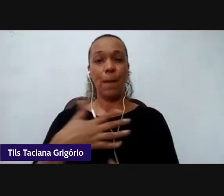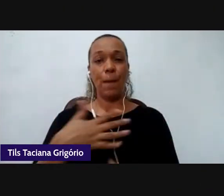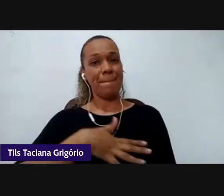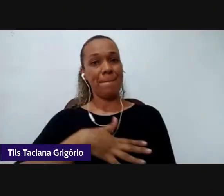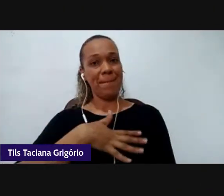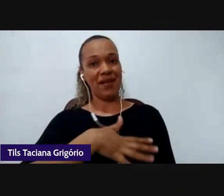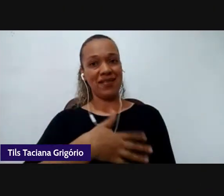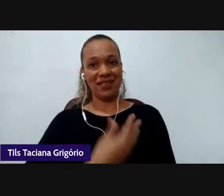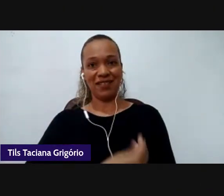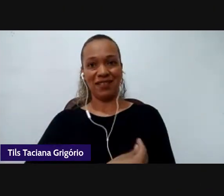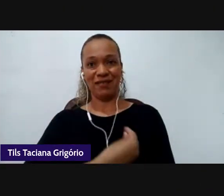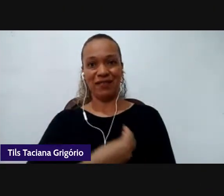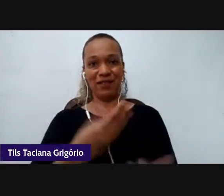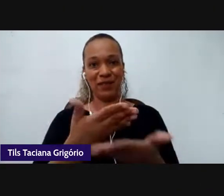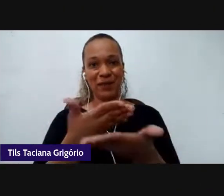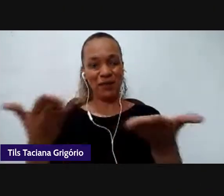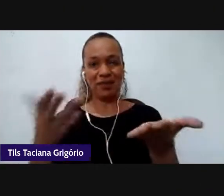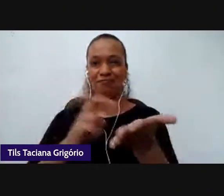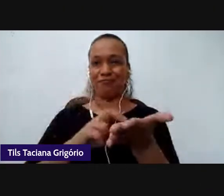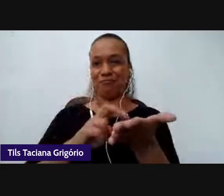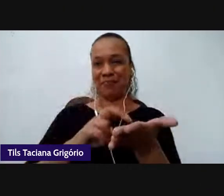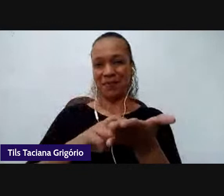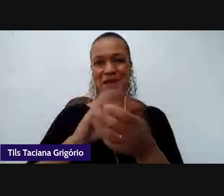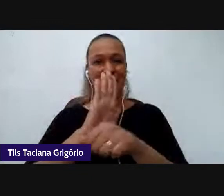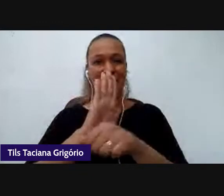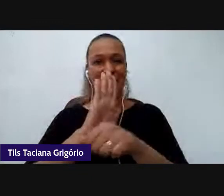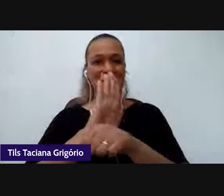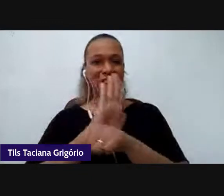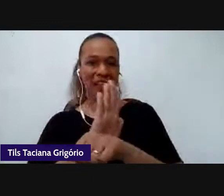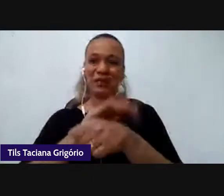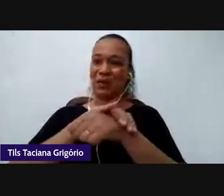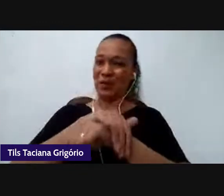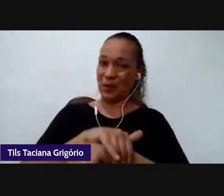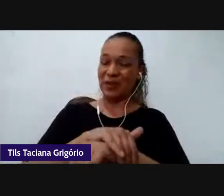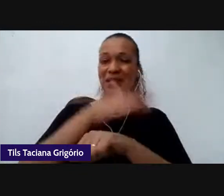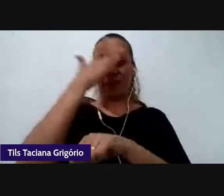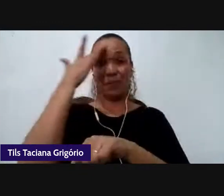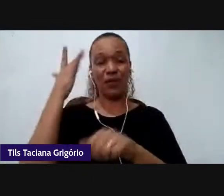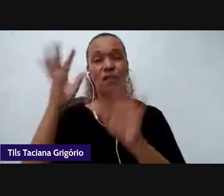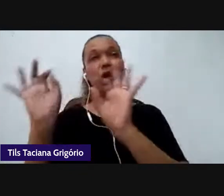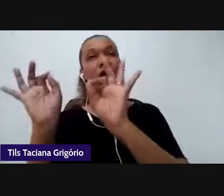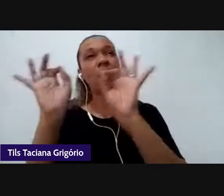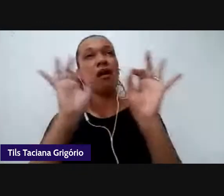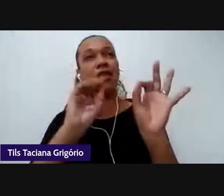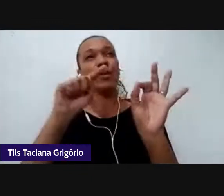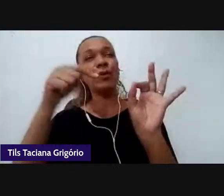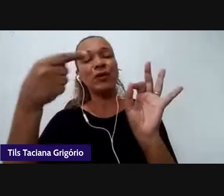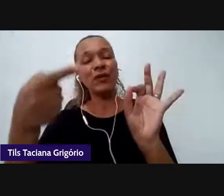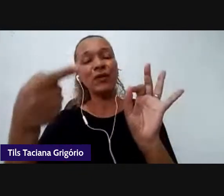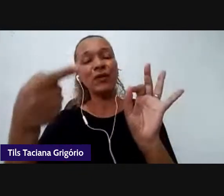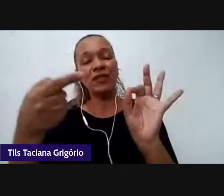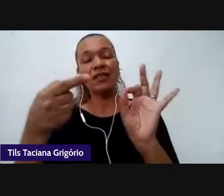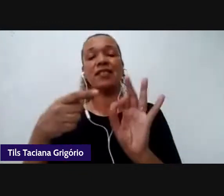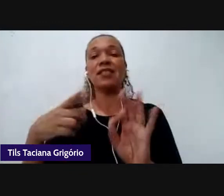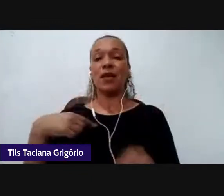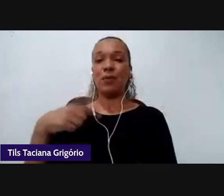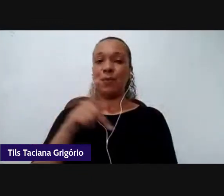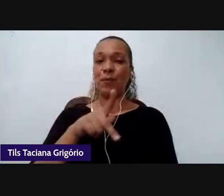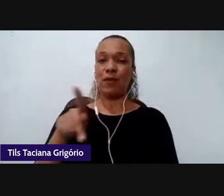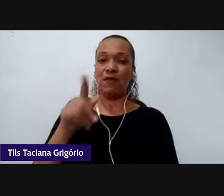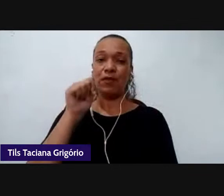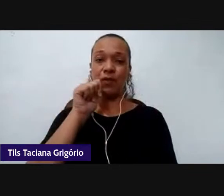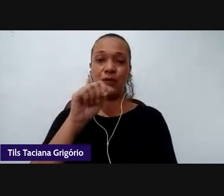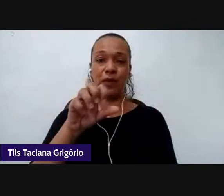nesta manhã, ou nesta tarde, ou nesta noite, aos que forem assistir no momento posterior. Eu sou a professora Sirlei Baima,